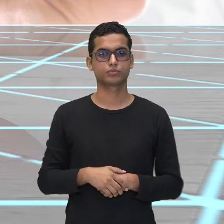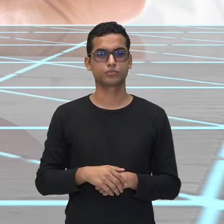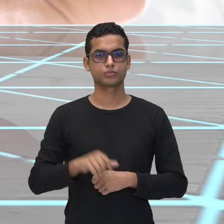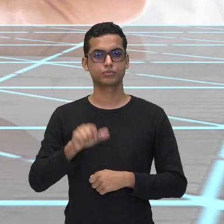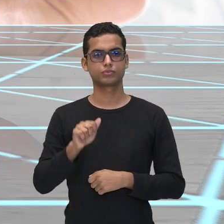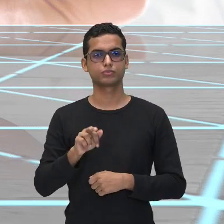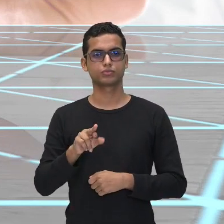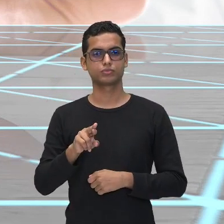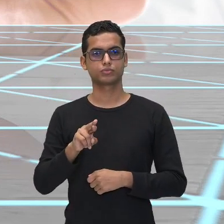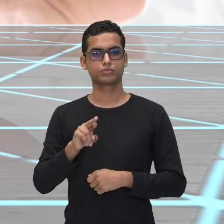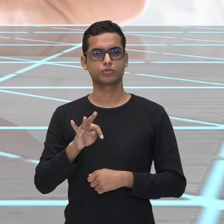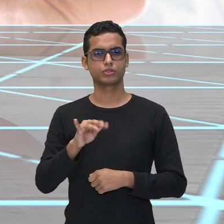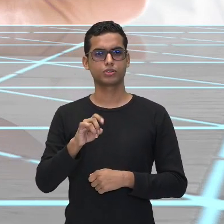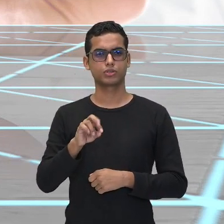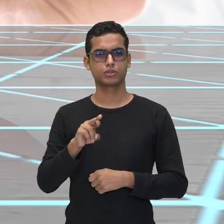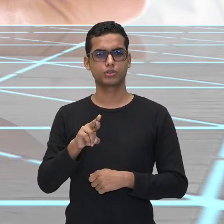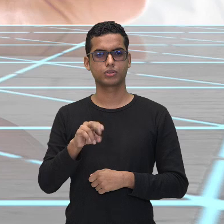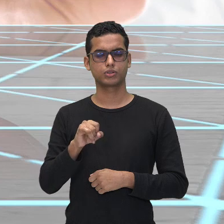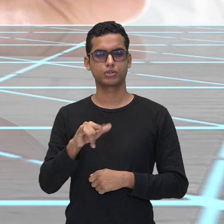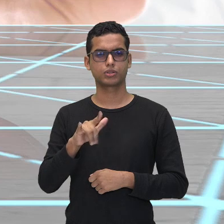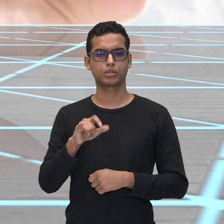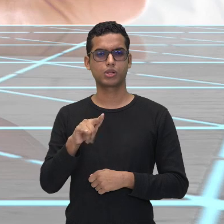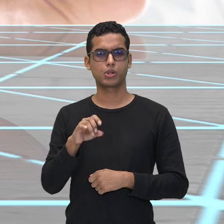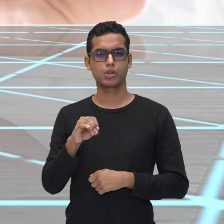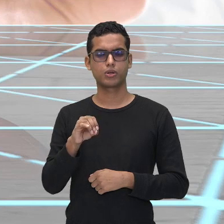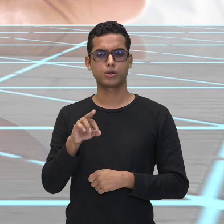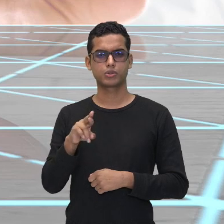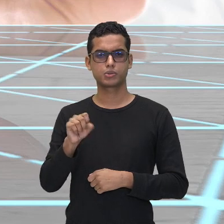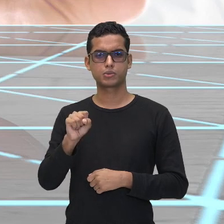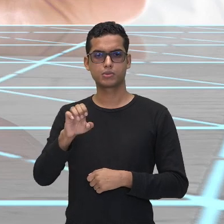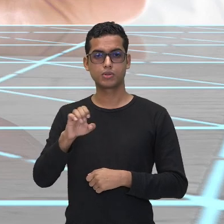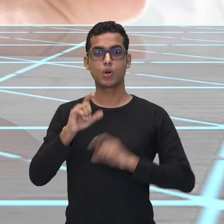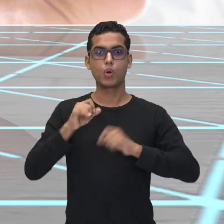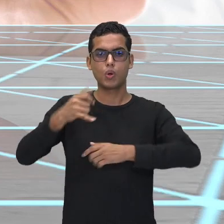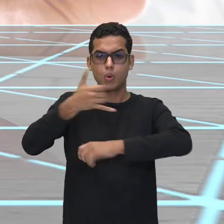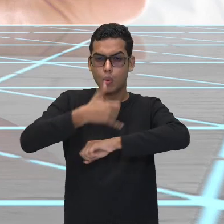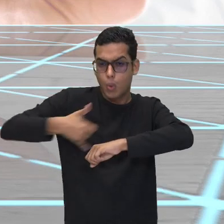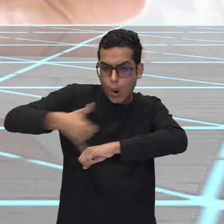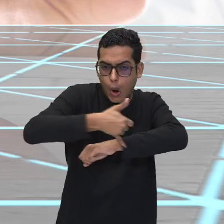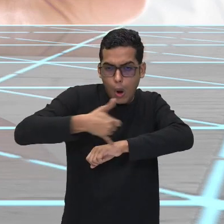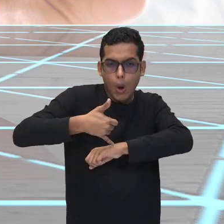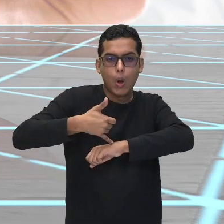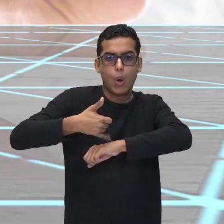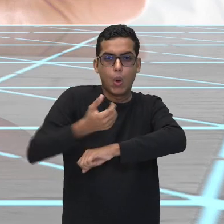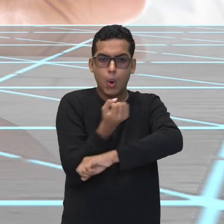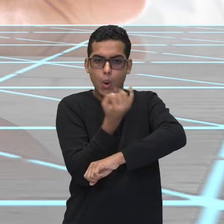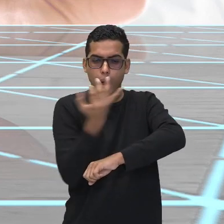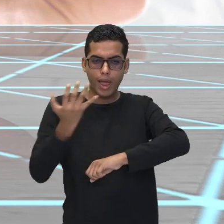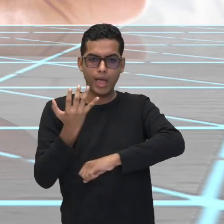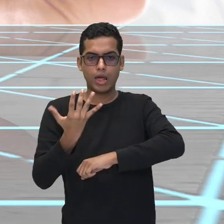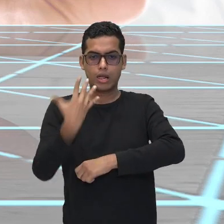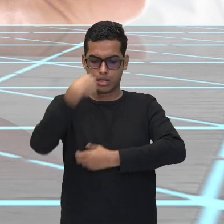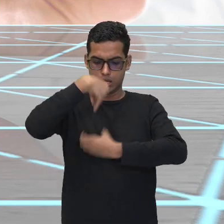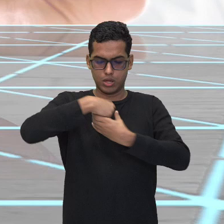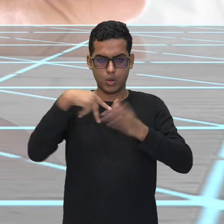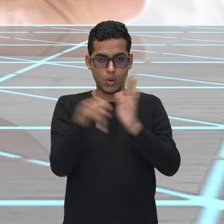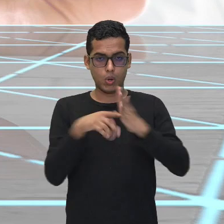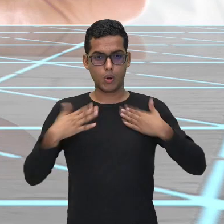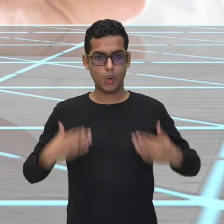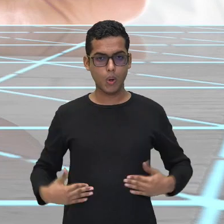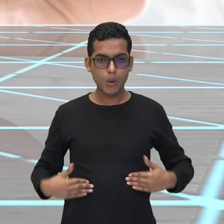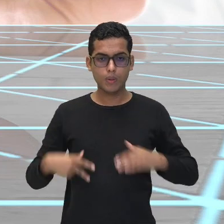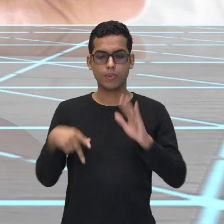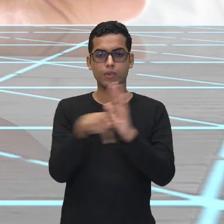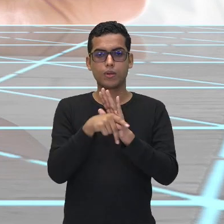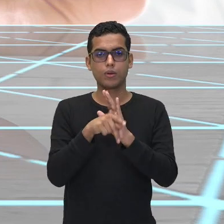arteriosclerose, ela já vai ser o acúmulo, né, de gordura, do colesterol ruim nas paredes das